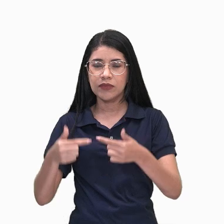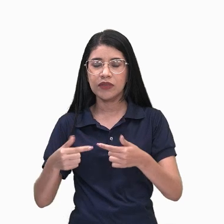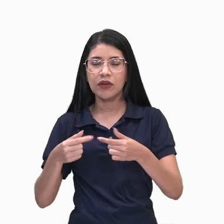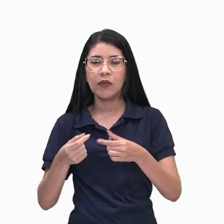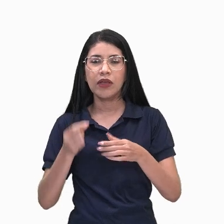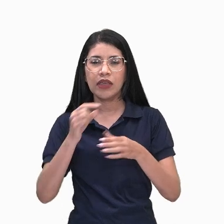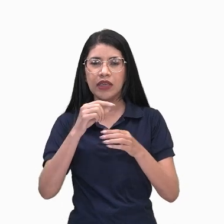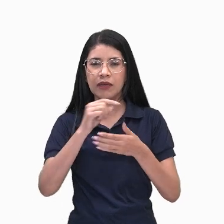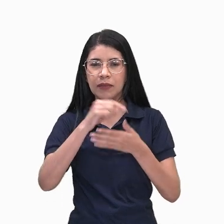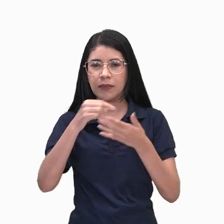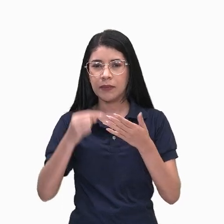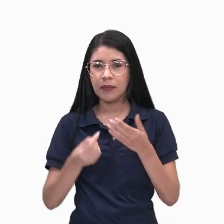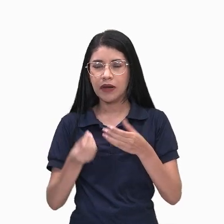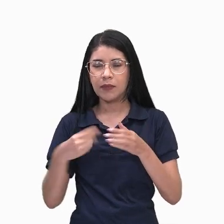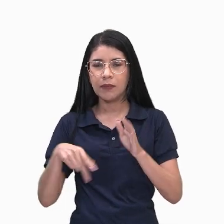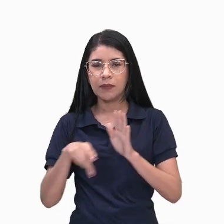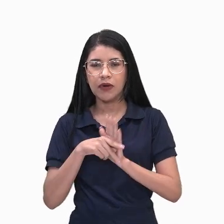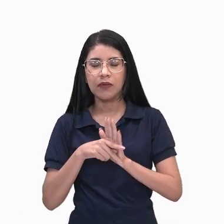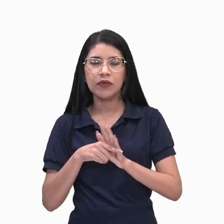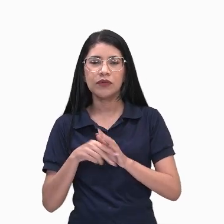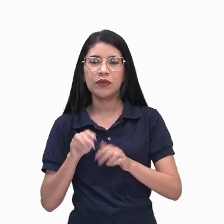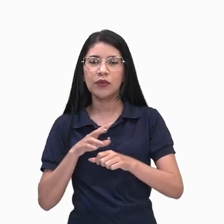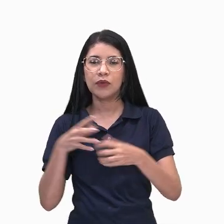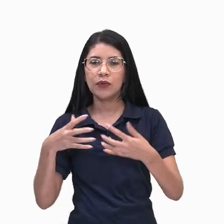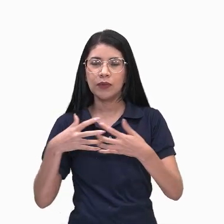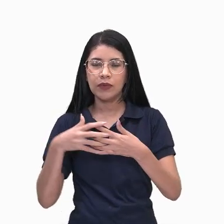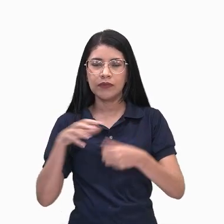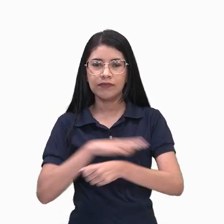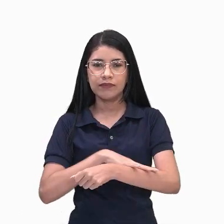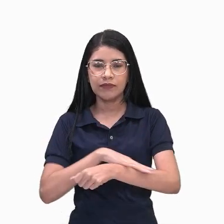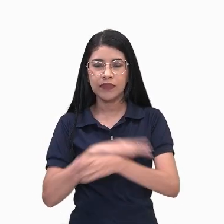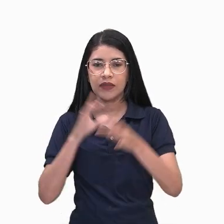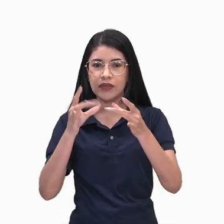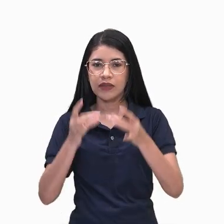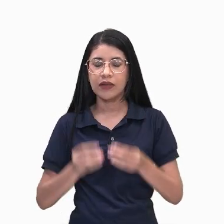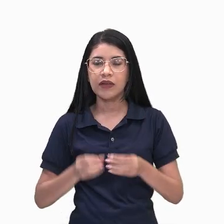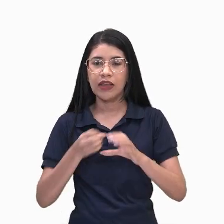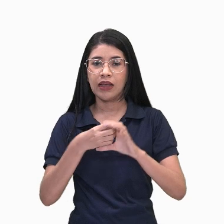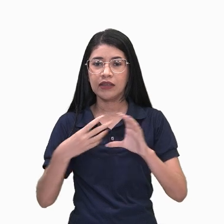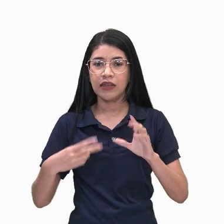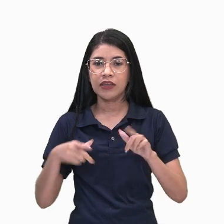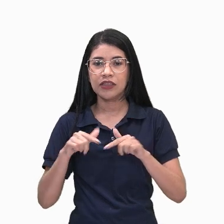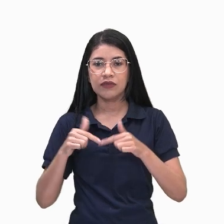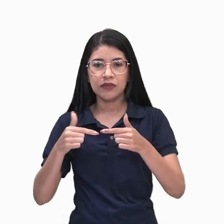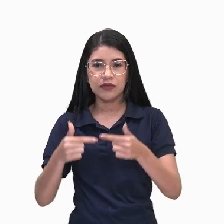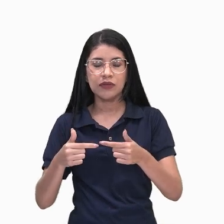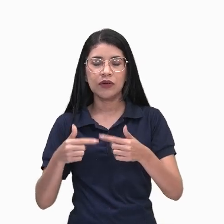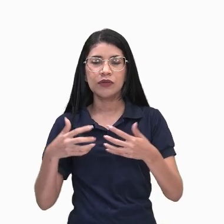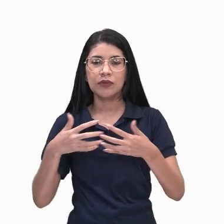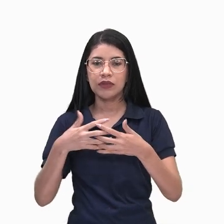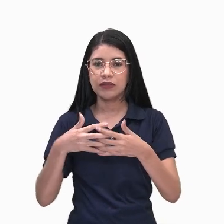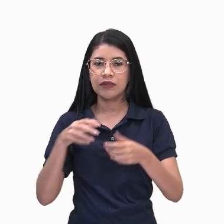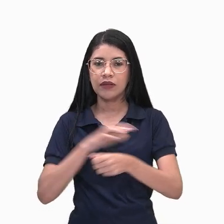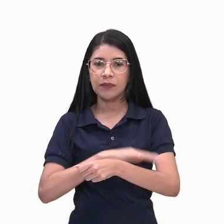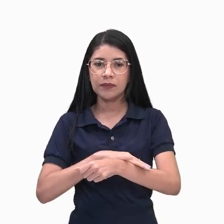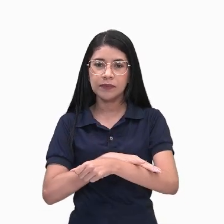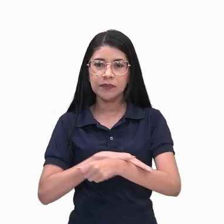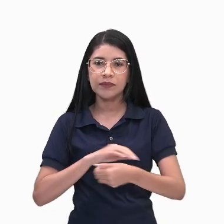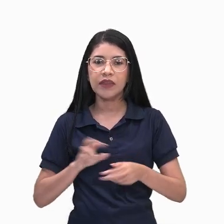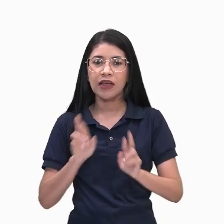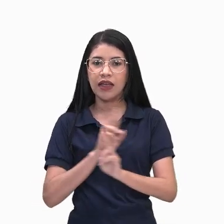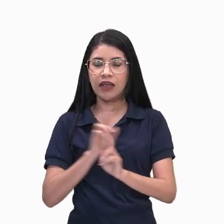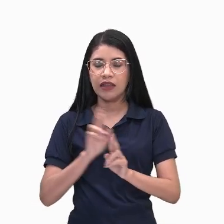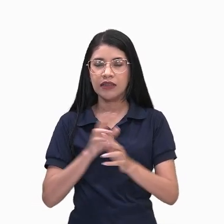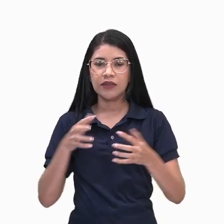e componentes do tecido epitelial. No detalhamento, características e funções do tecido epitelial, relação